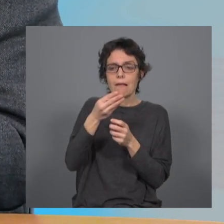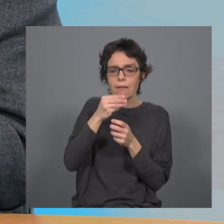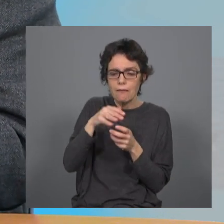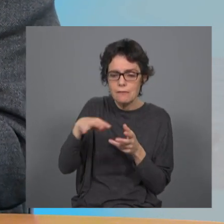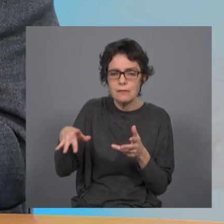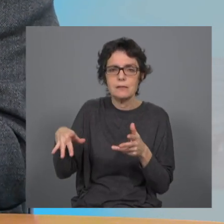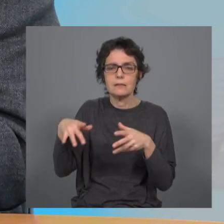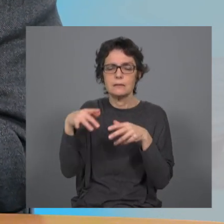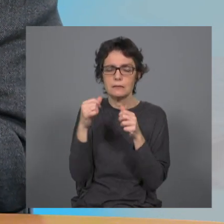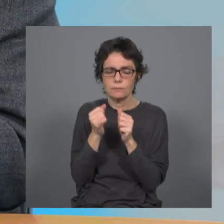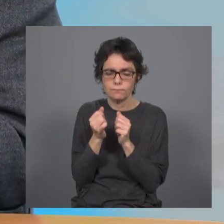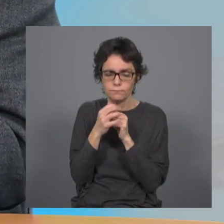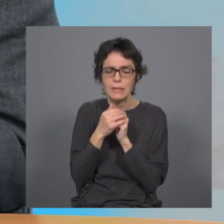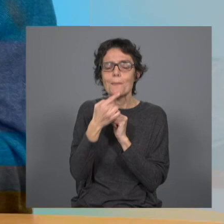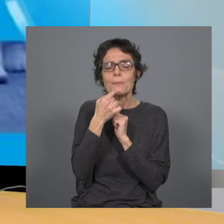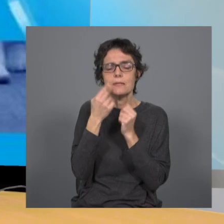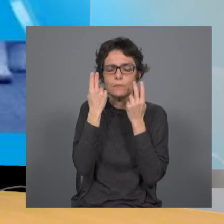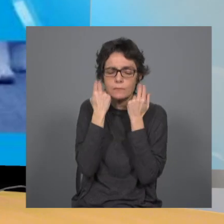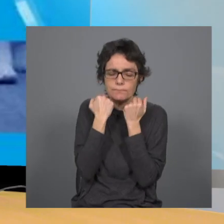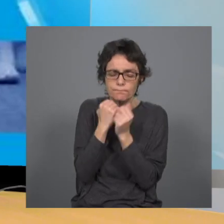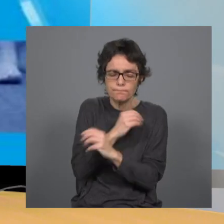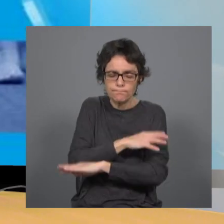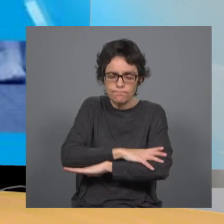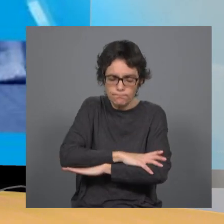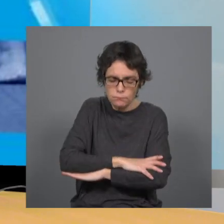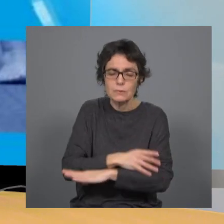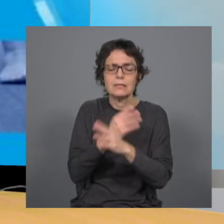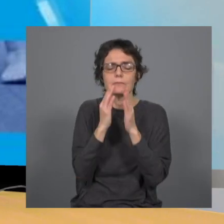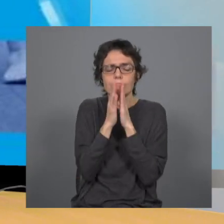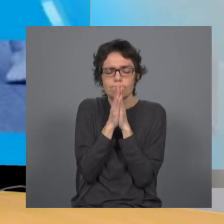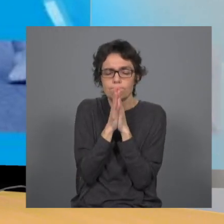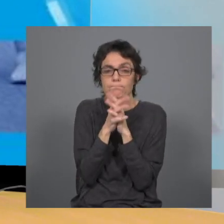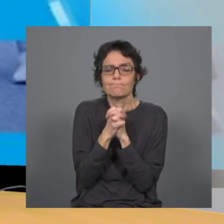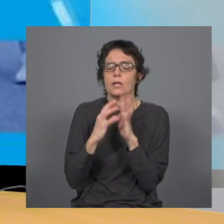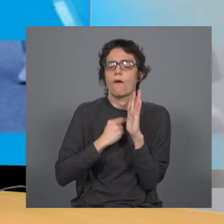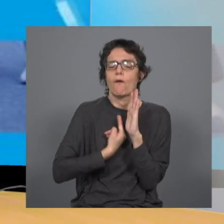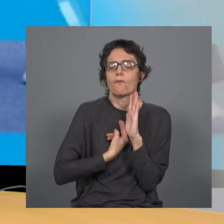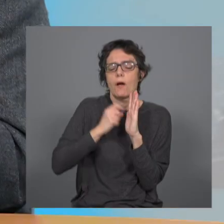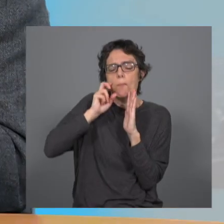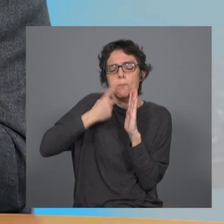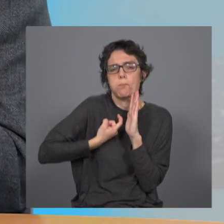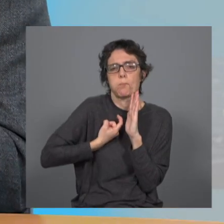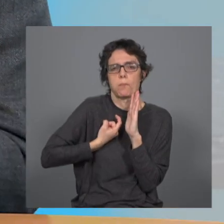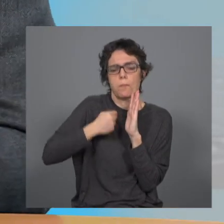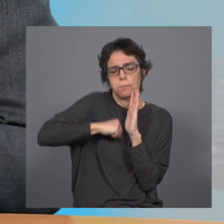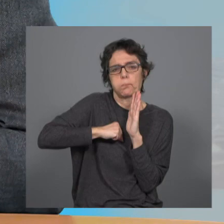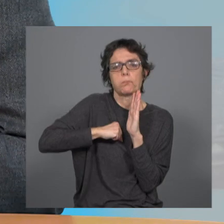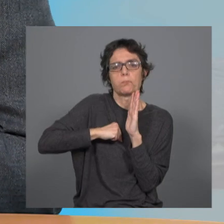de exprimir, na linguagem dos símbolos, outra vez, uma conversão que se procura construir por dentro.